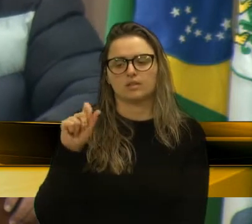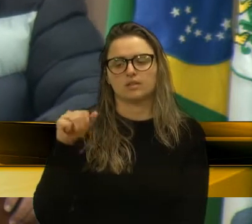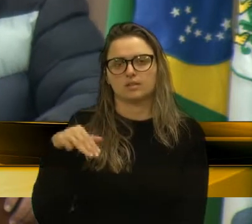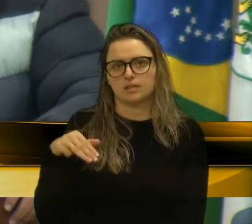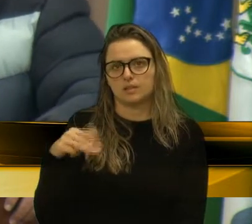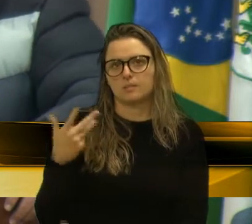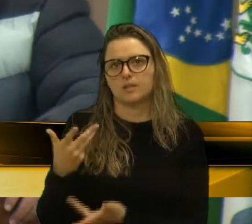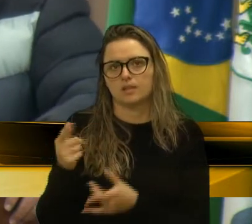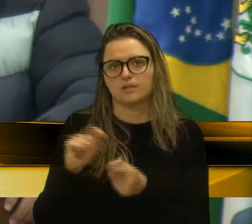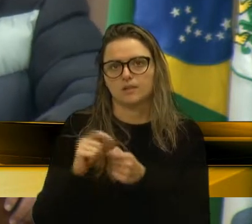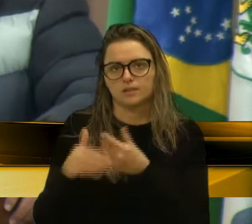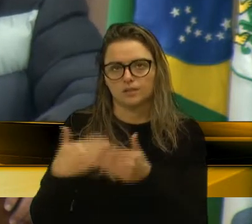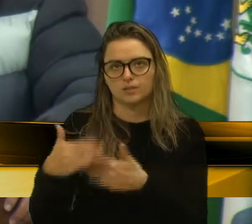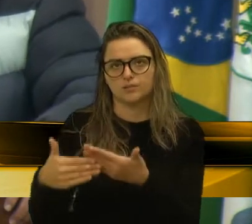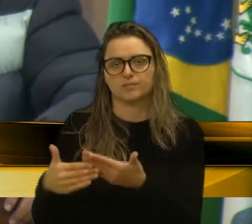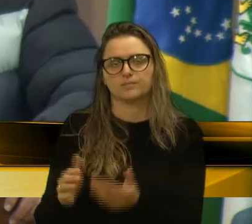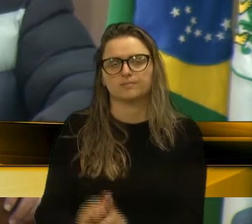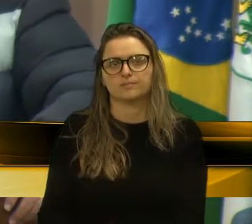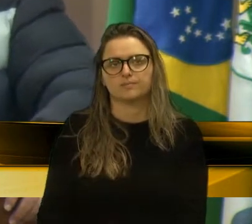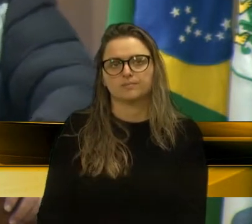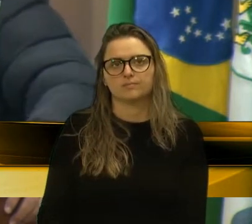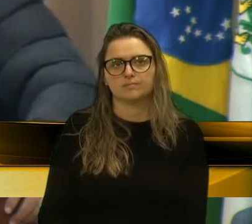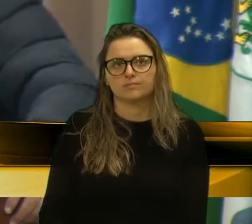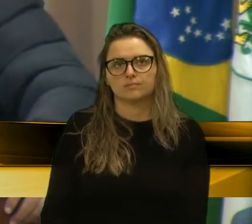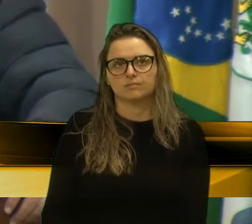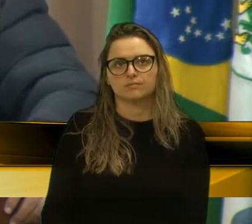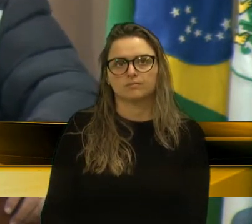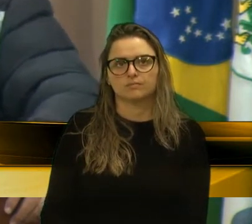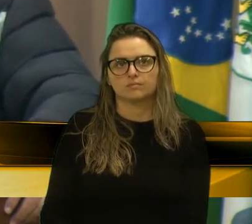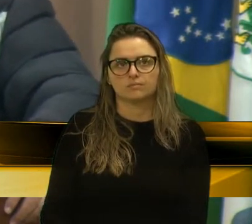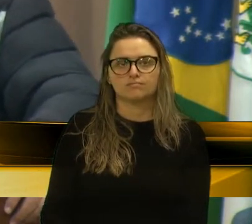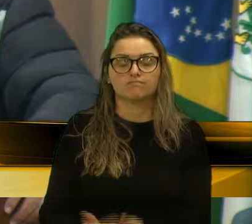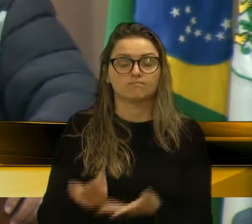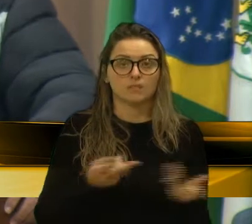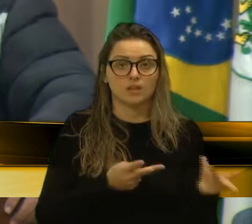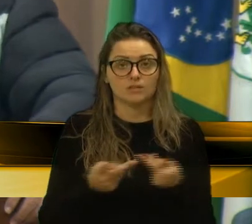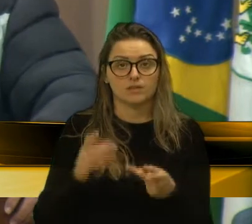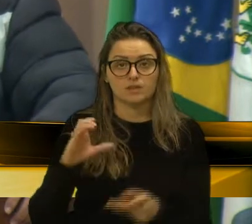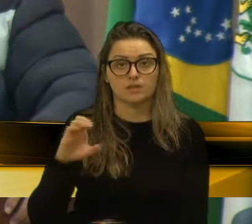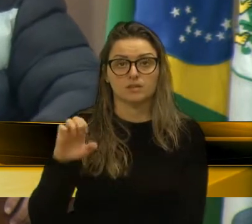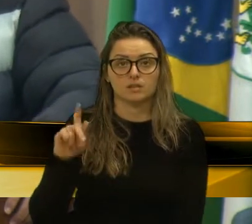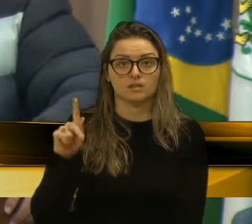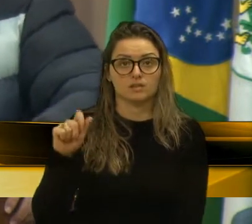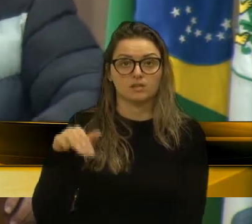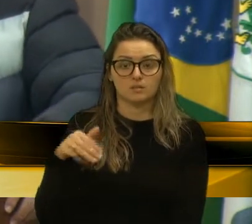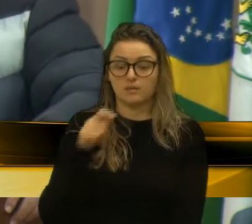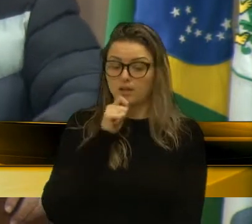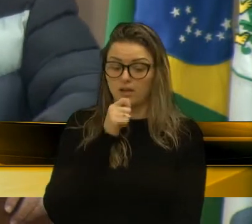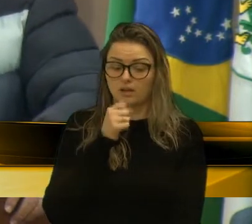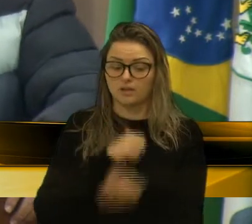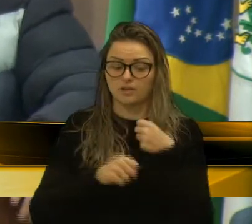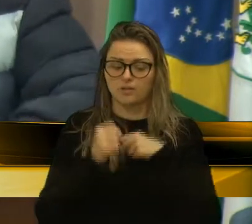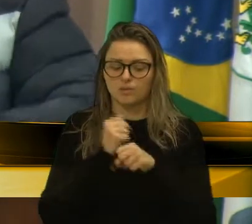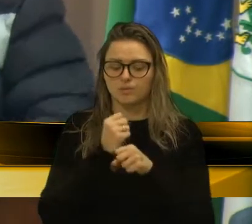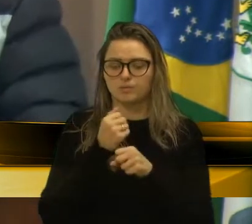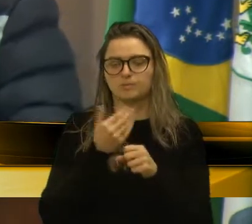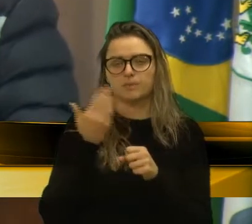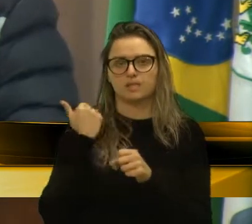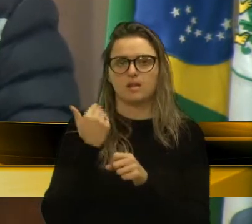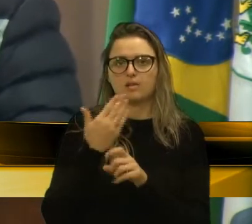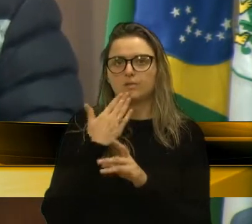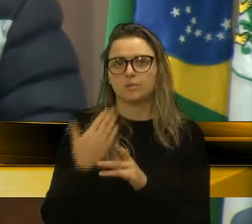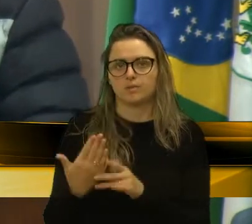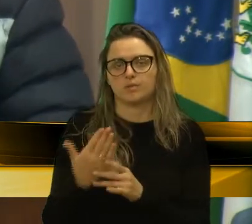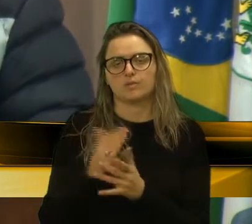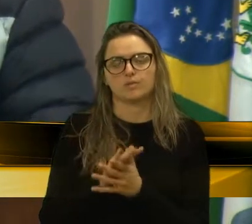estaria tratando desse assunto. Então, essa visita com a CEPLAN, nós estamos desde o ano passado, essa solicitação. Então, nós estamos